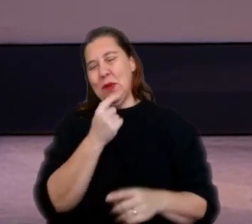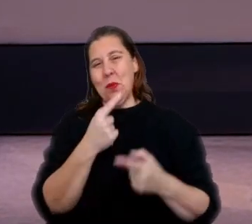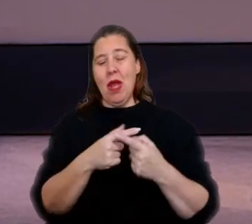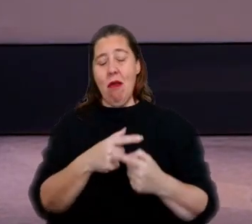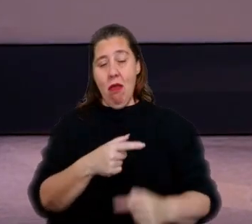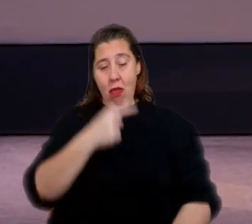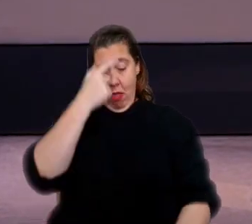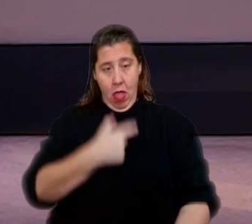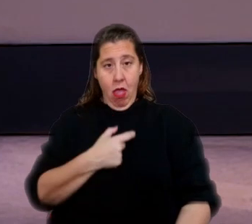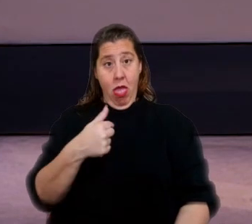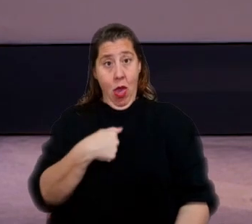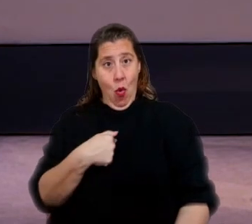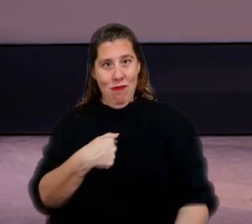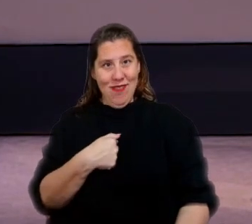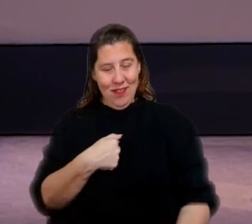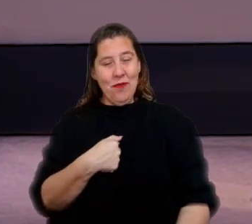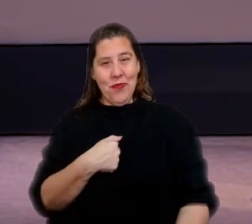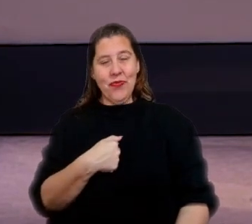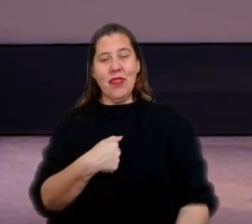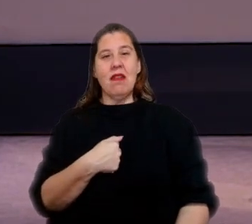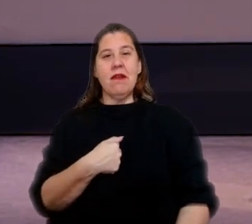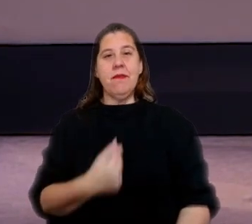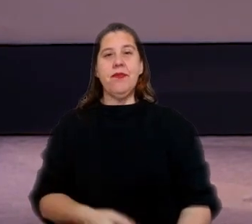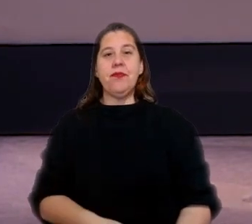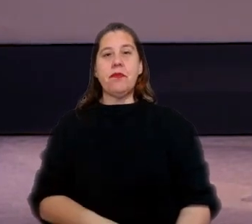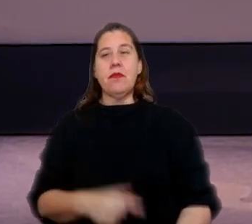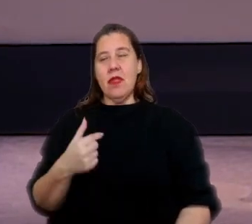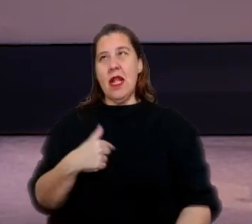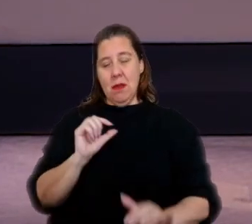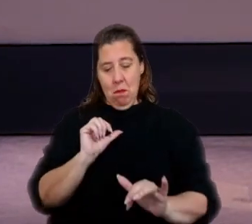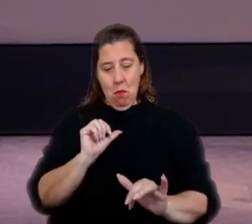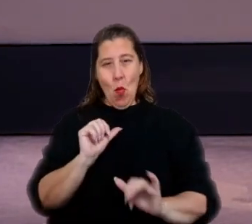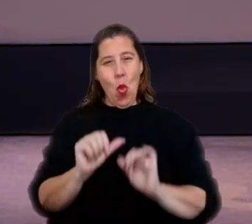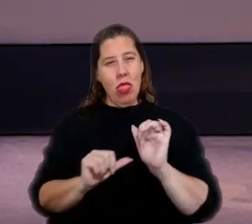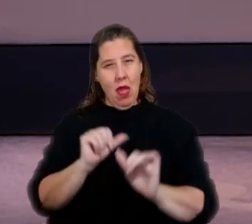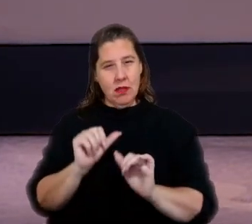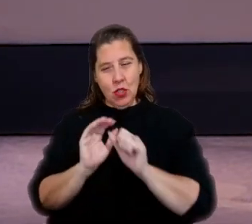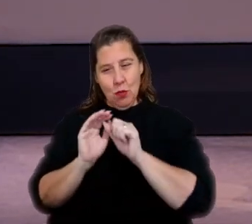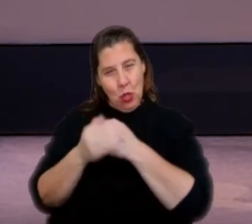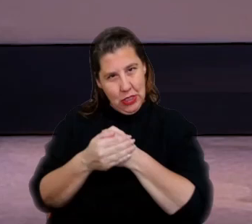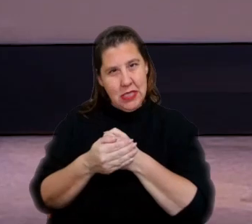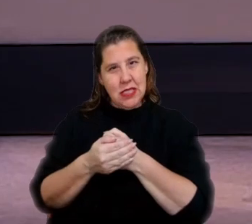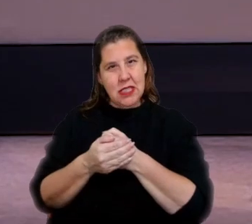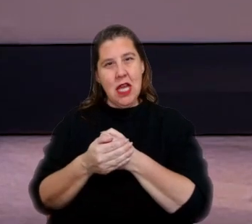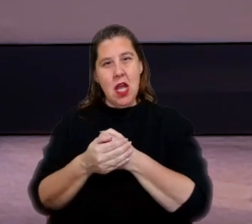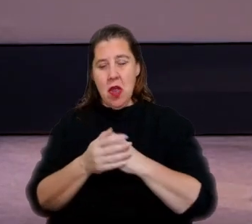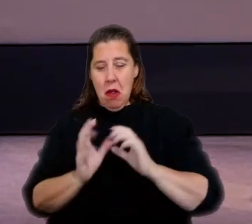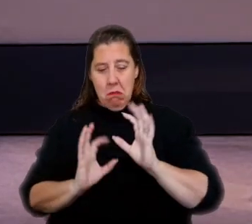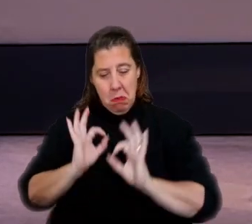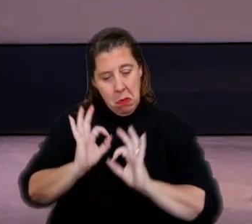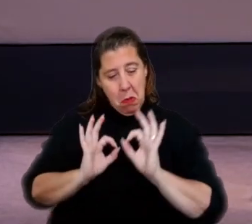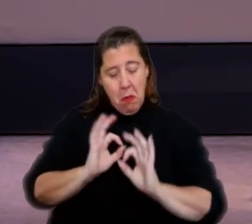quê? Esse eu, né, que eu comentei com vocês o que era, essa saída autoplástica